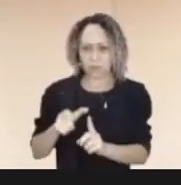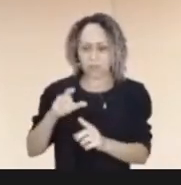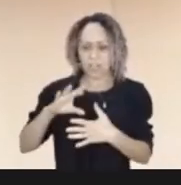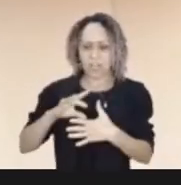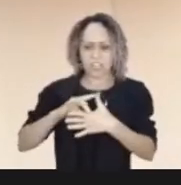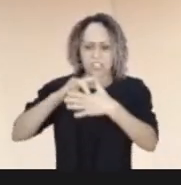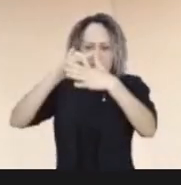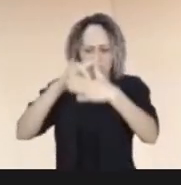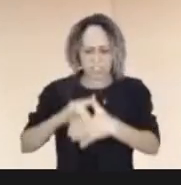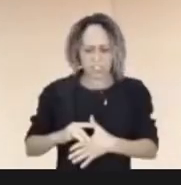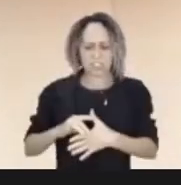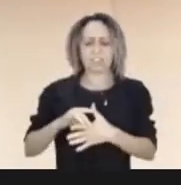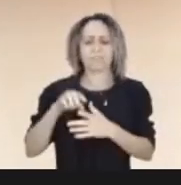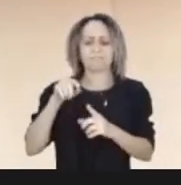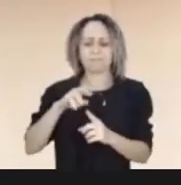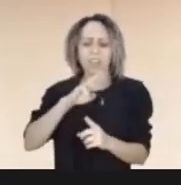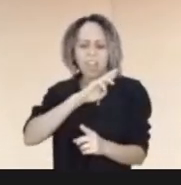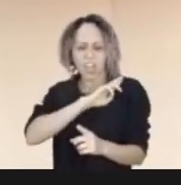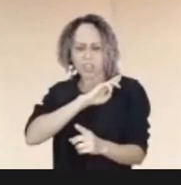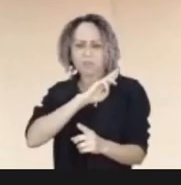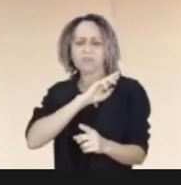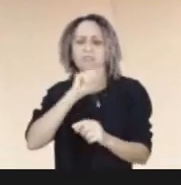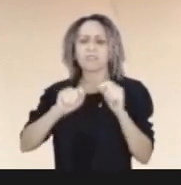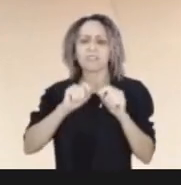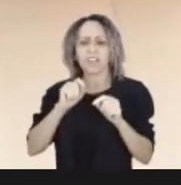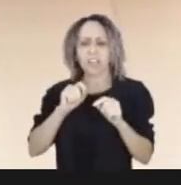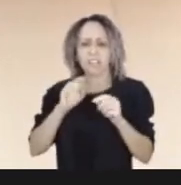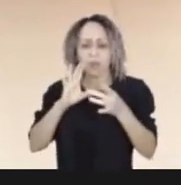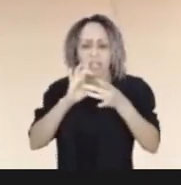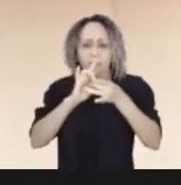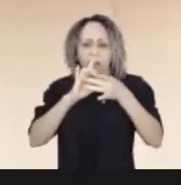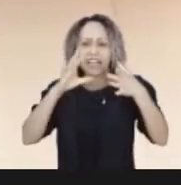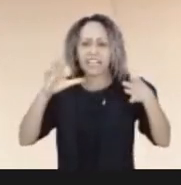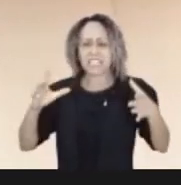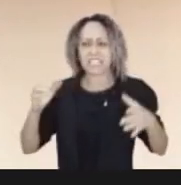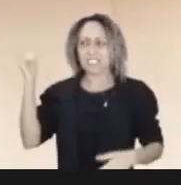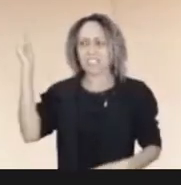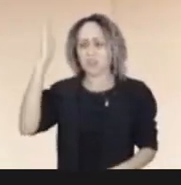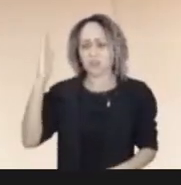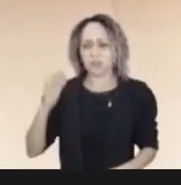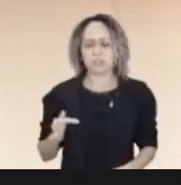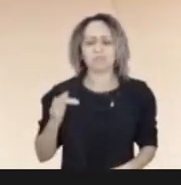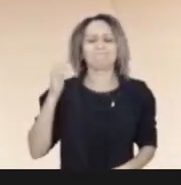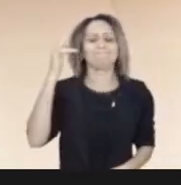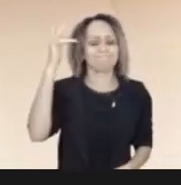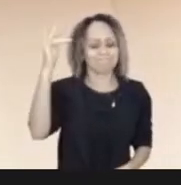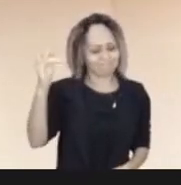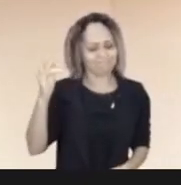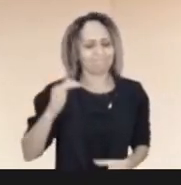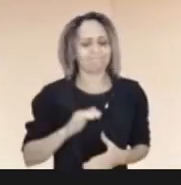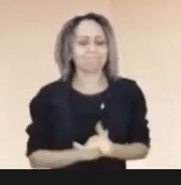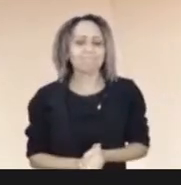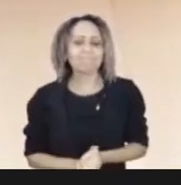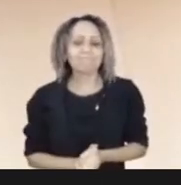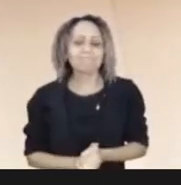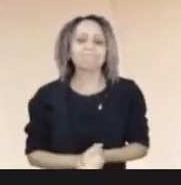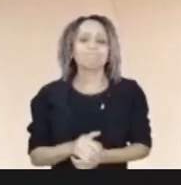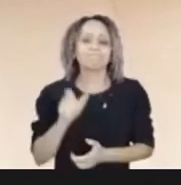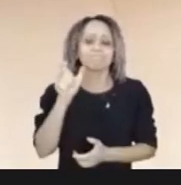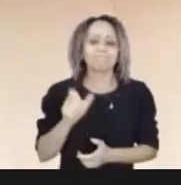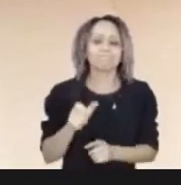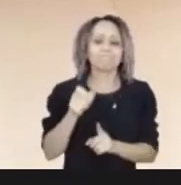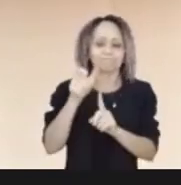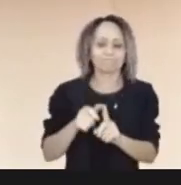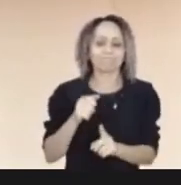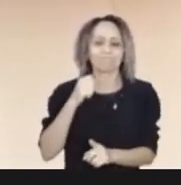Brasil. Ela deixou claro durante a sua campanha que nós temos posições diferentes. Aqueles